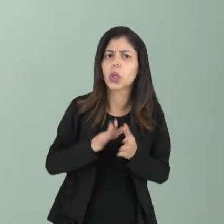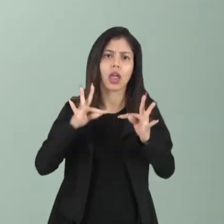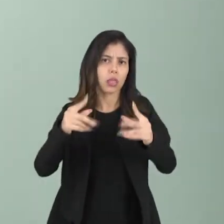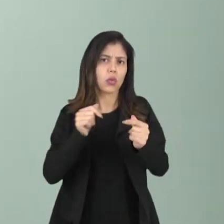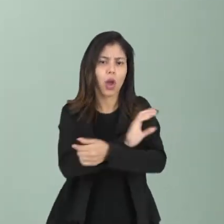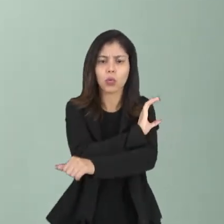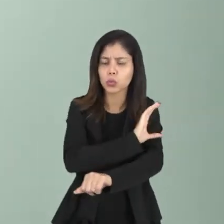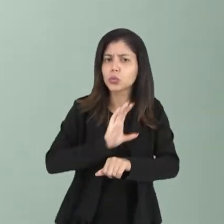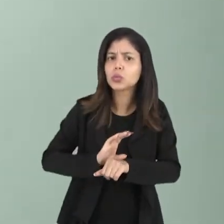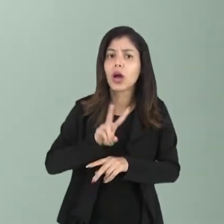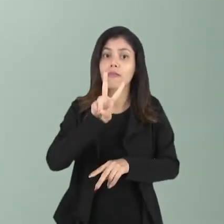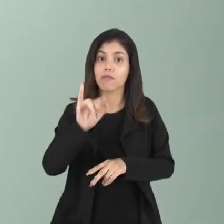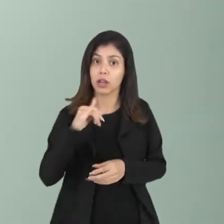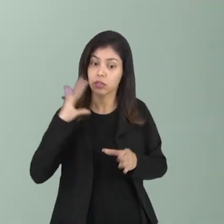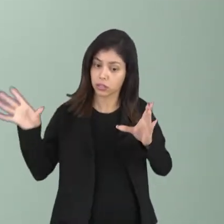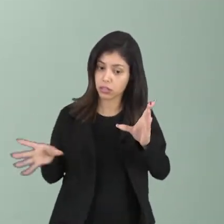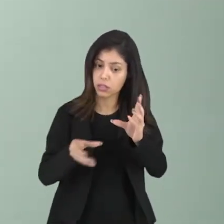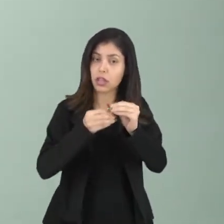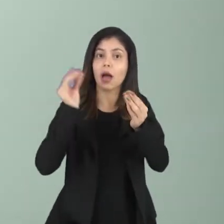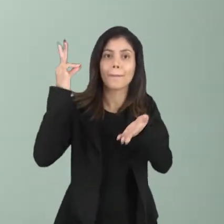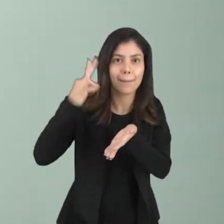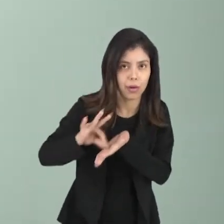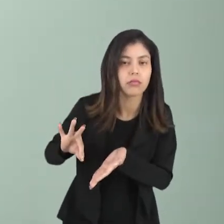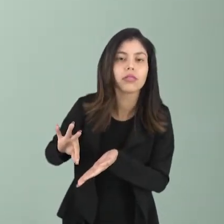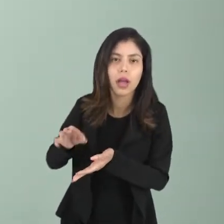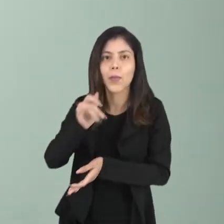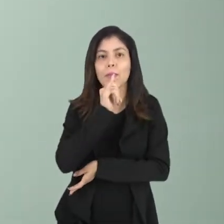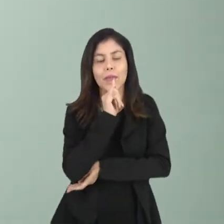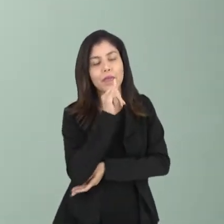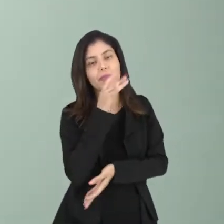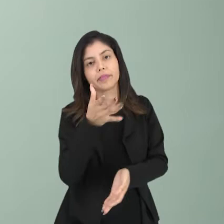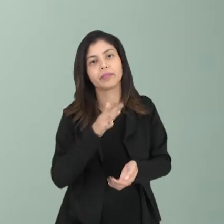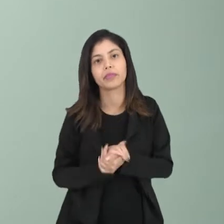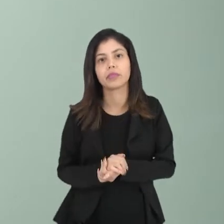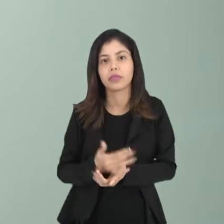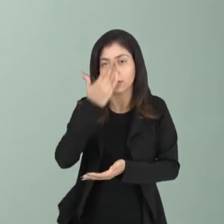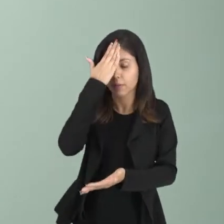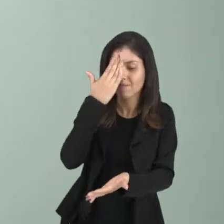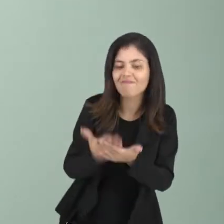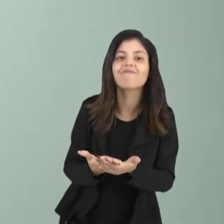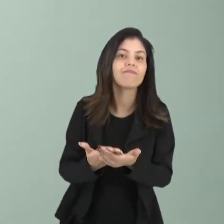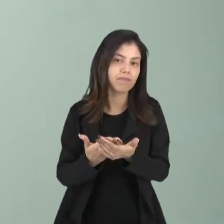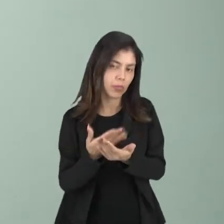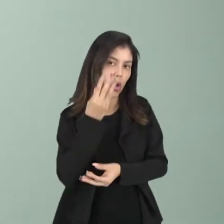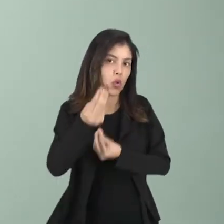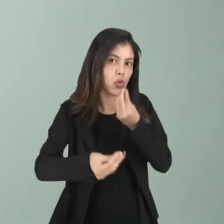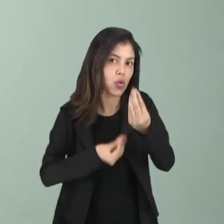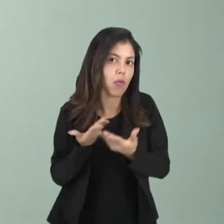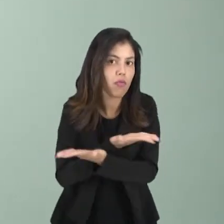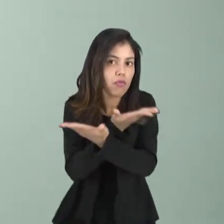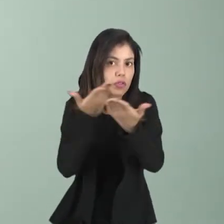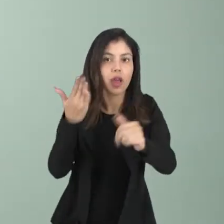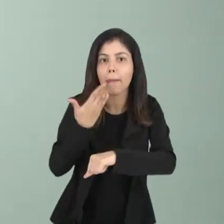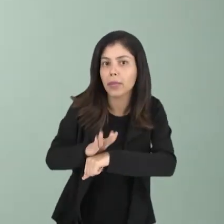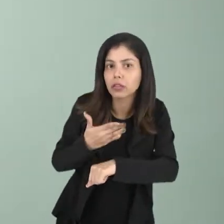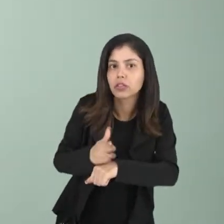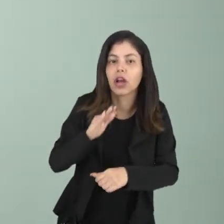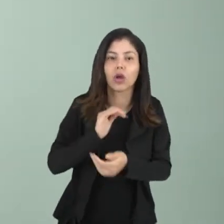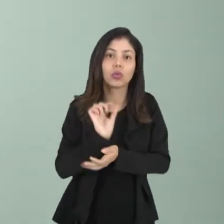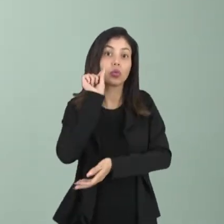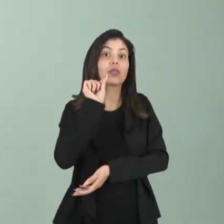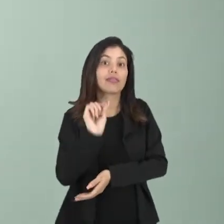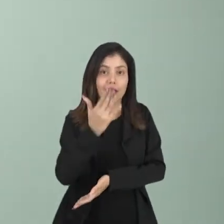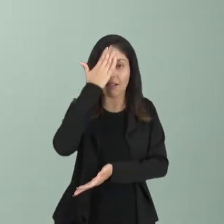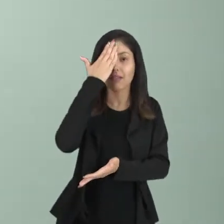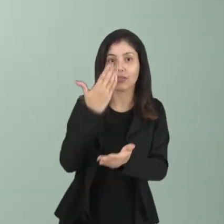que é cultural vai estar materializado. Por exemplo, crença. A forma como você pratica a sua